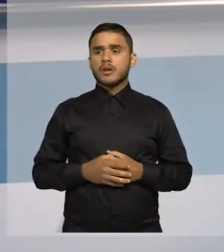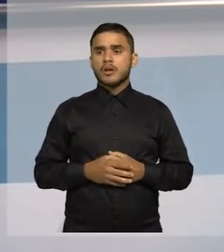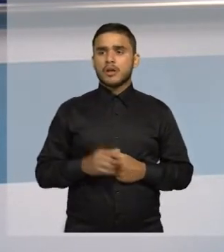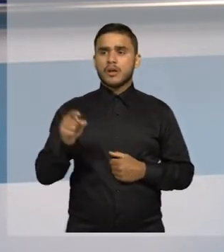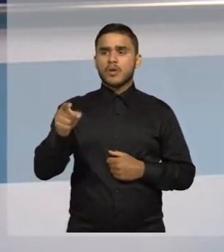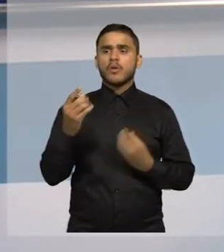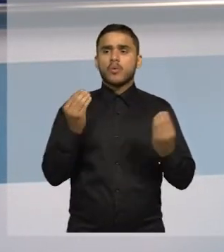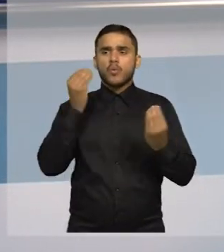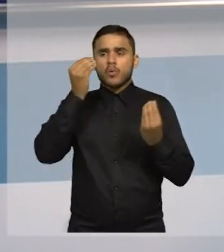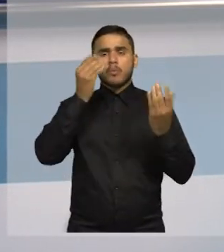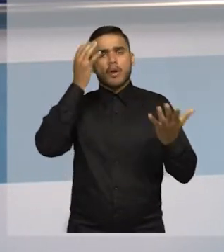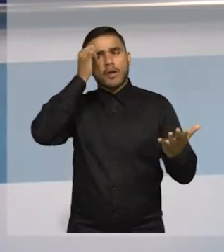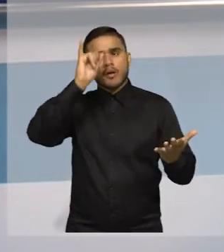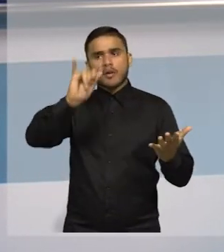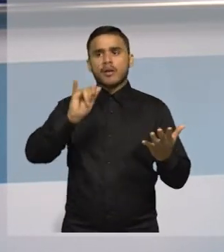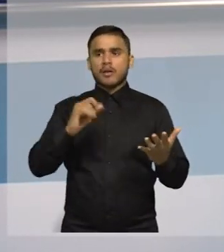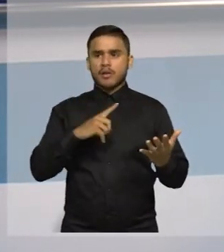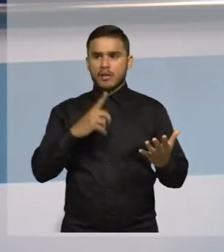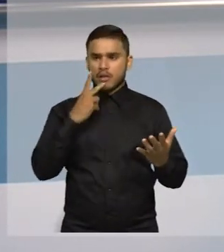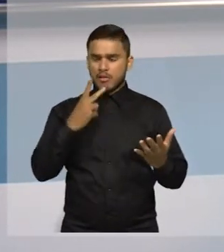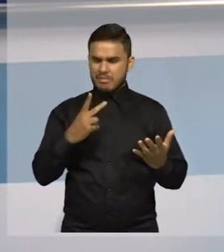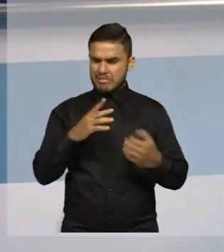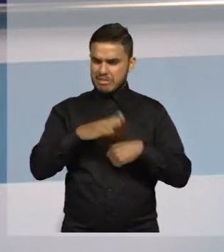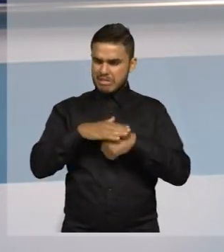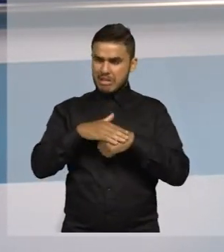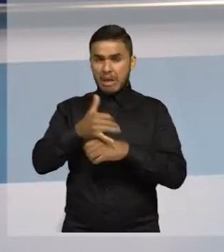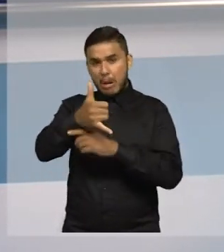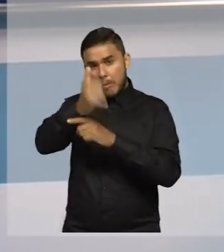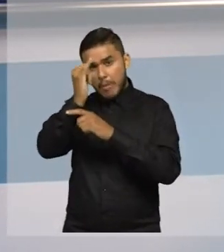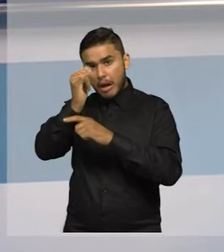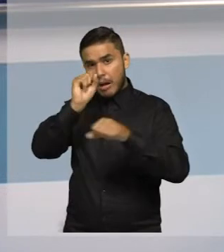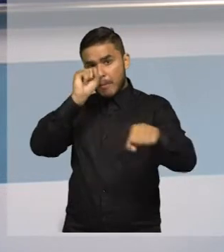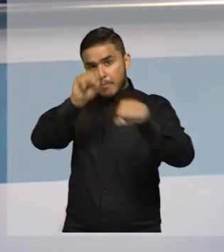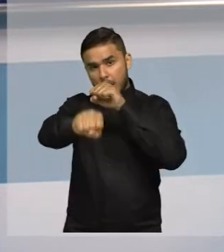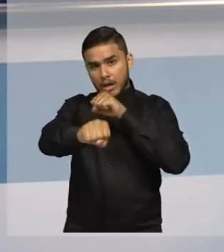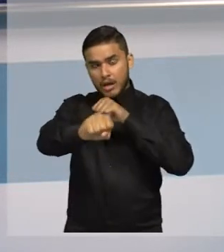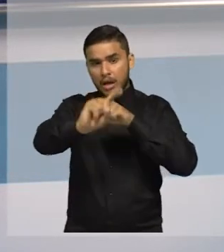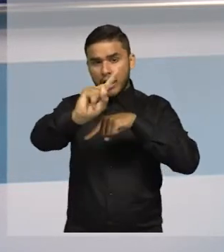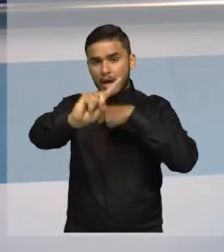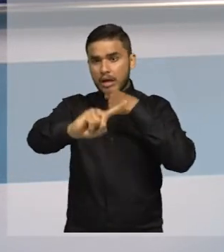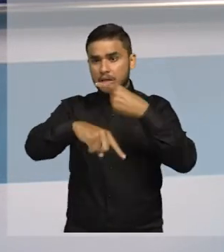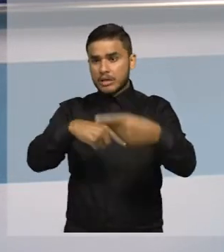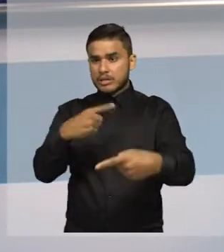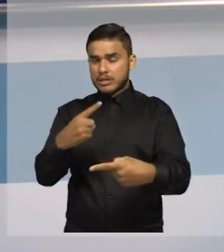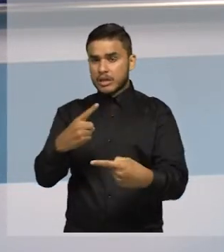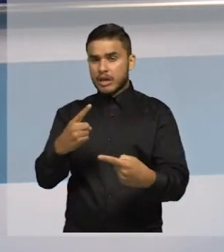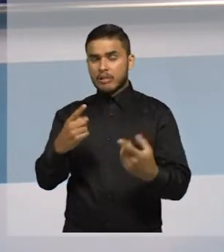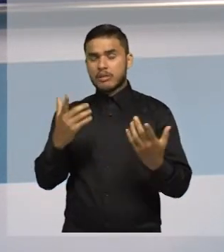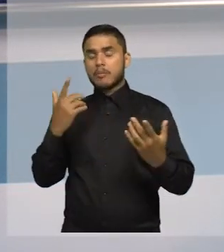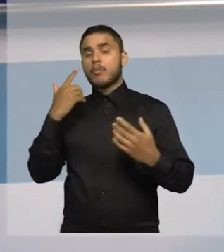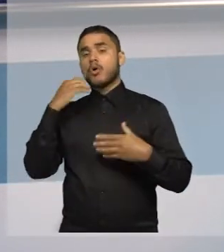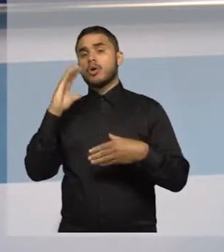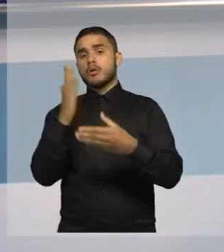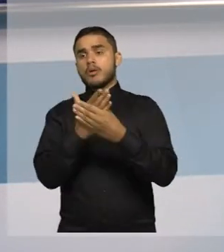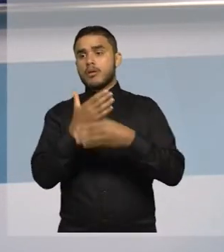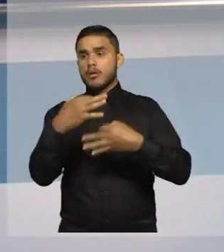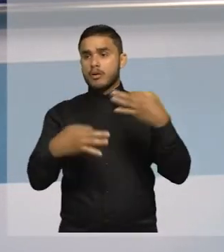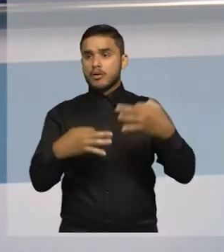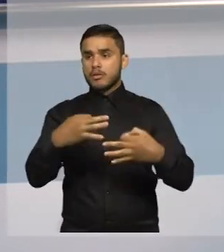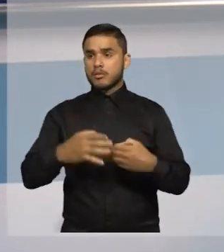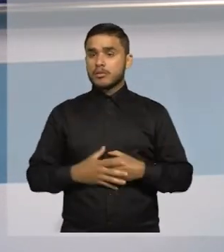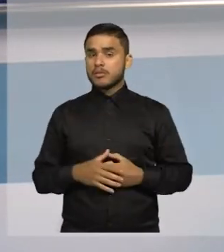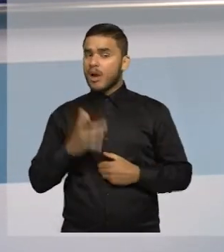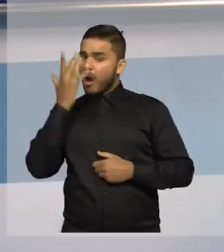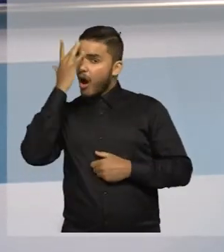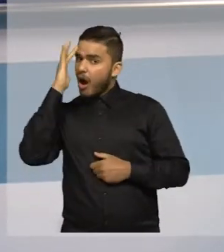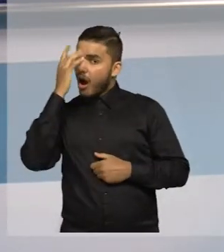combater isto atirando primeiro, como está propondo? É assim? Atira, simplesmente desconfia